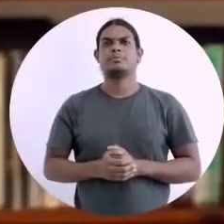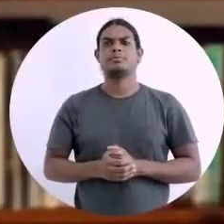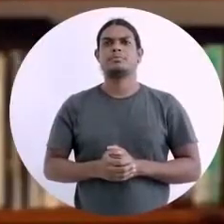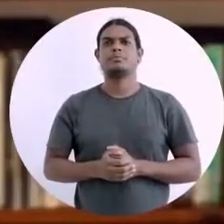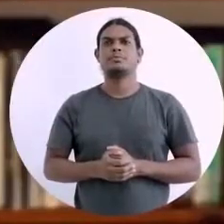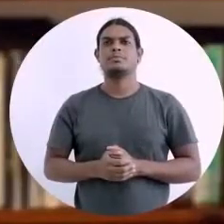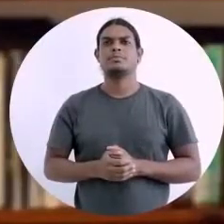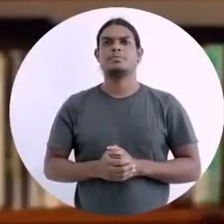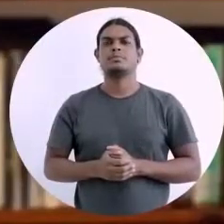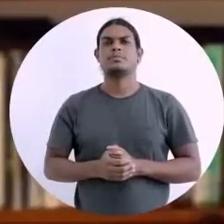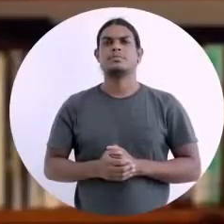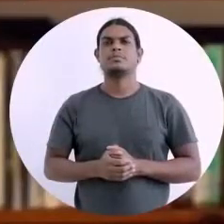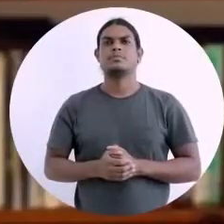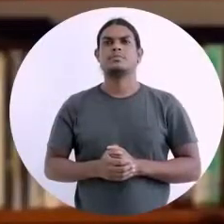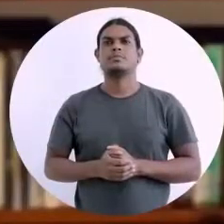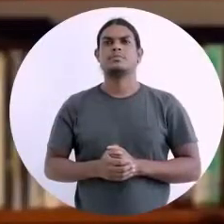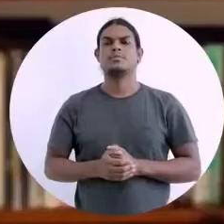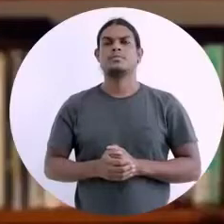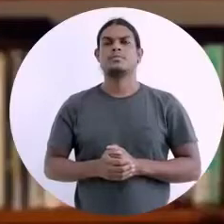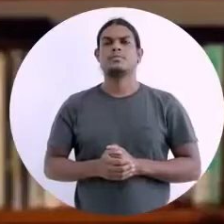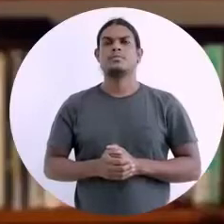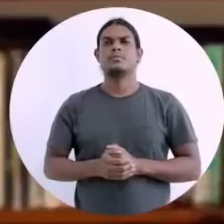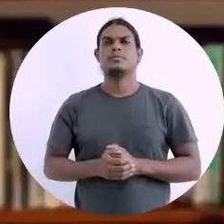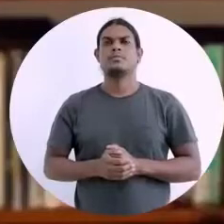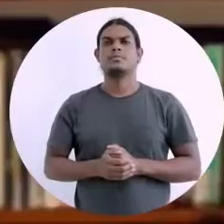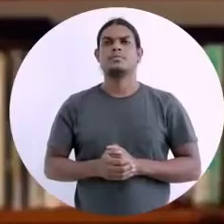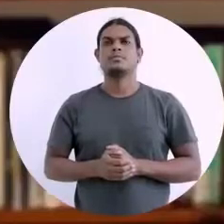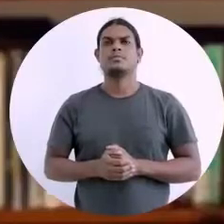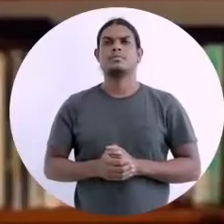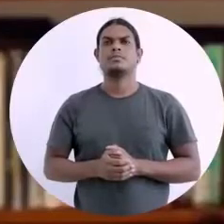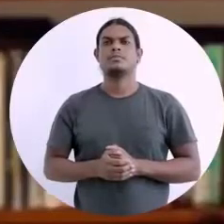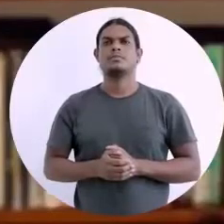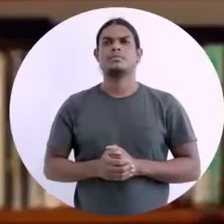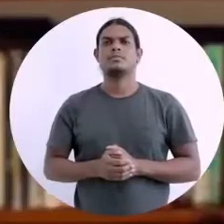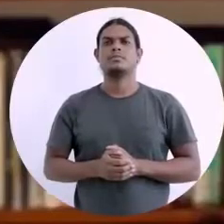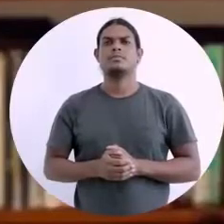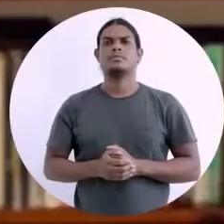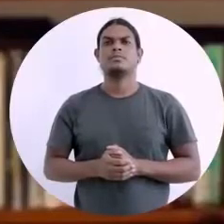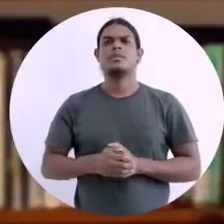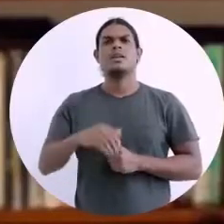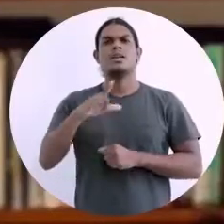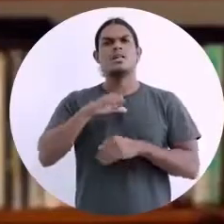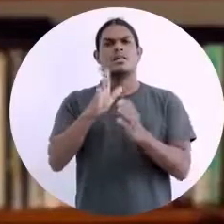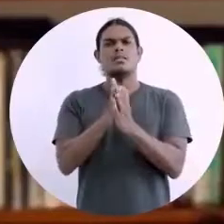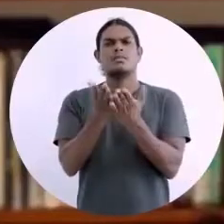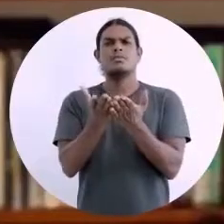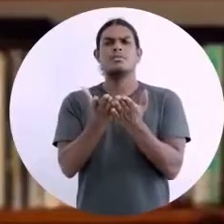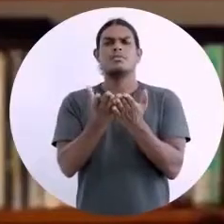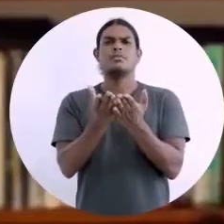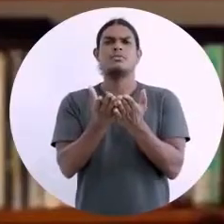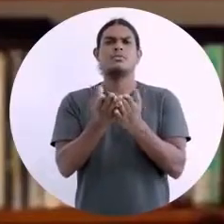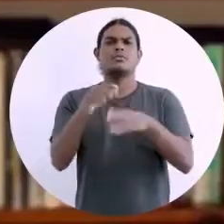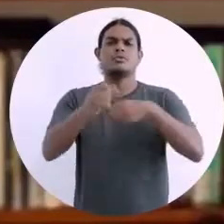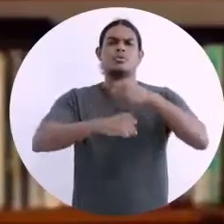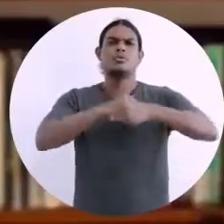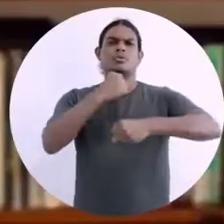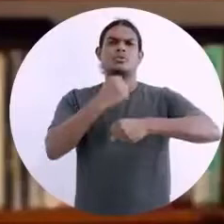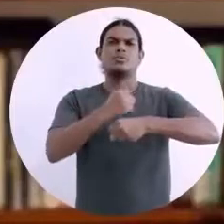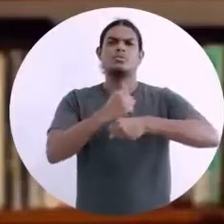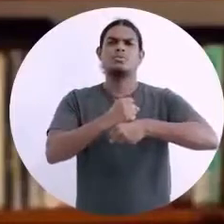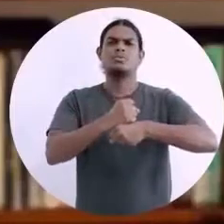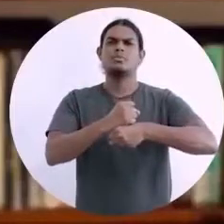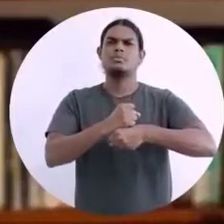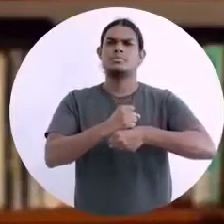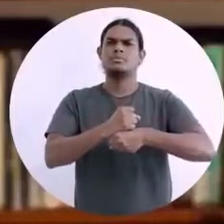CDD ela começou com apenas um volume. Quando o Dewey publicou em 1876, ela tinha